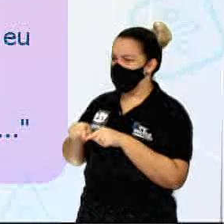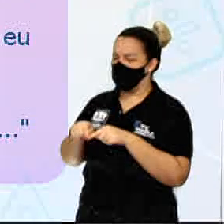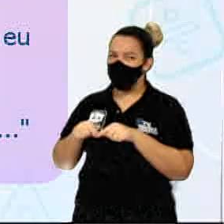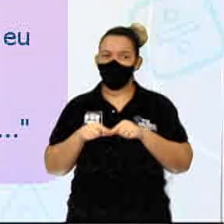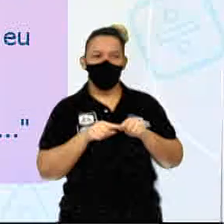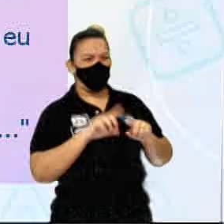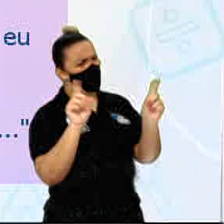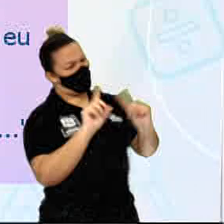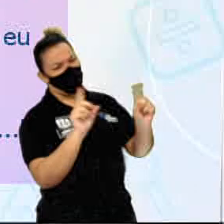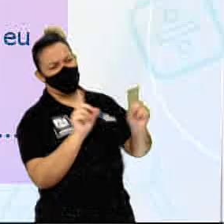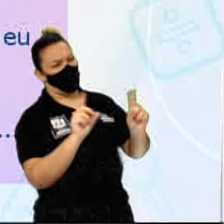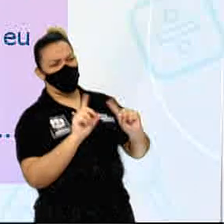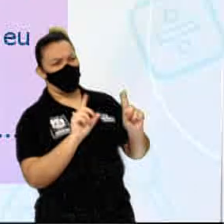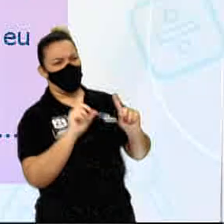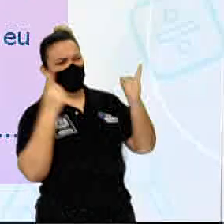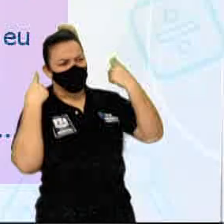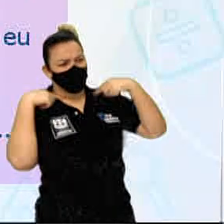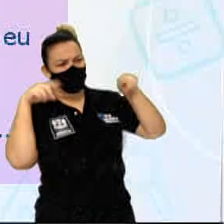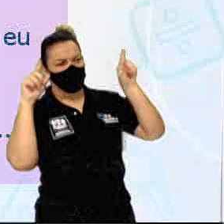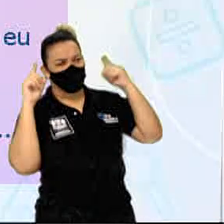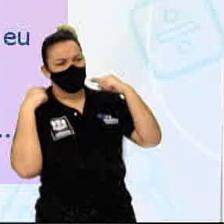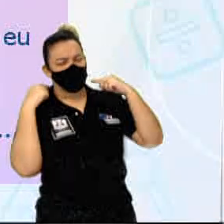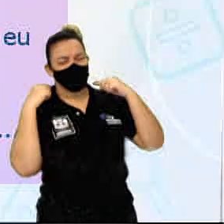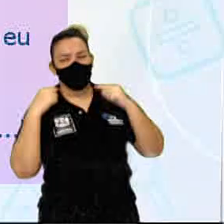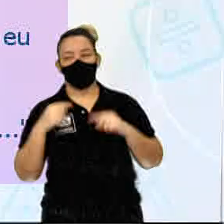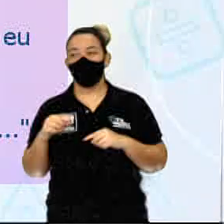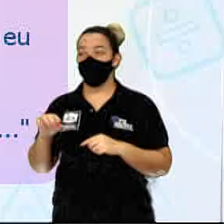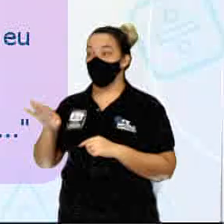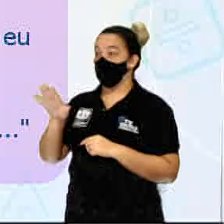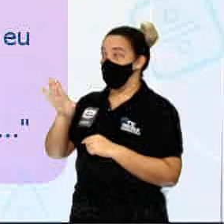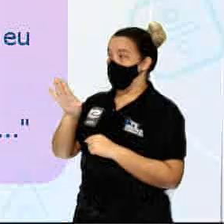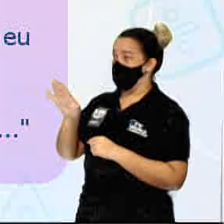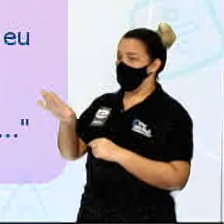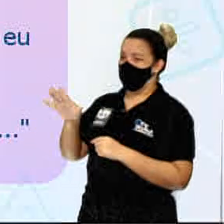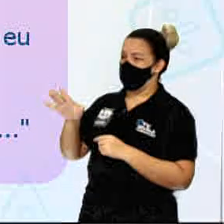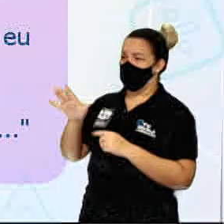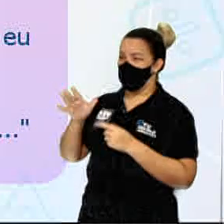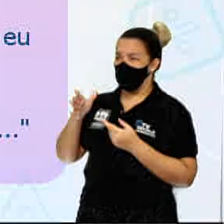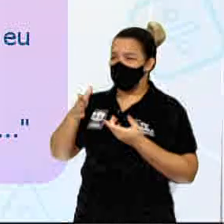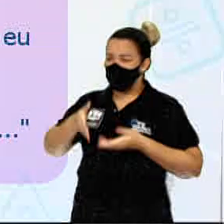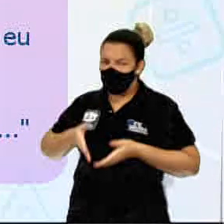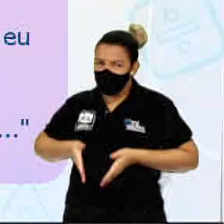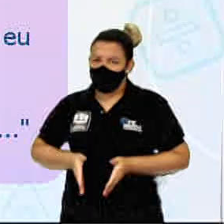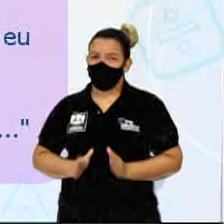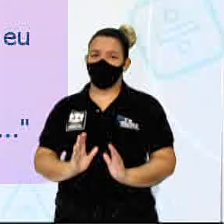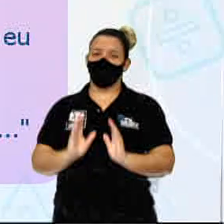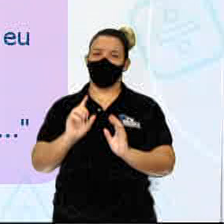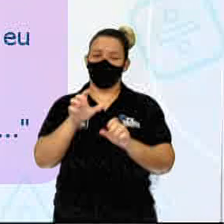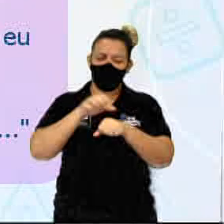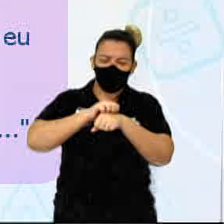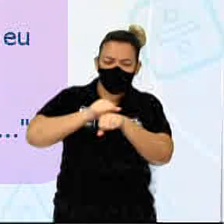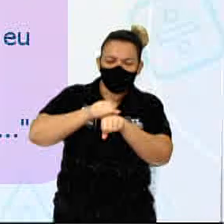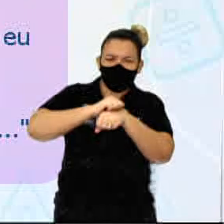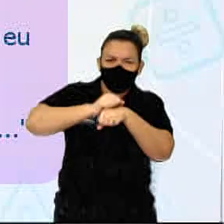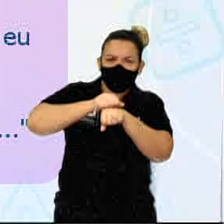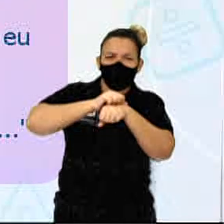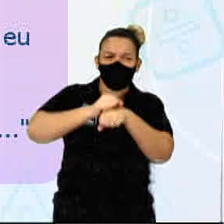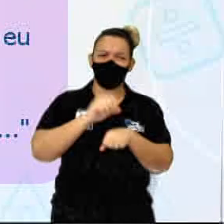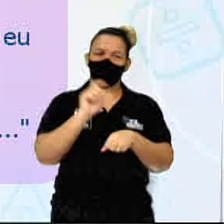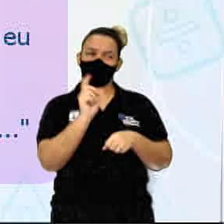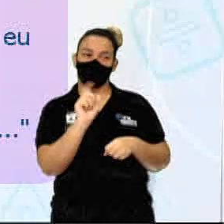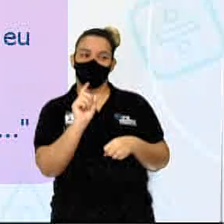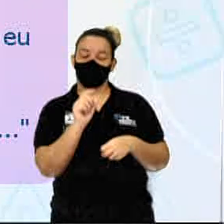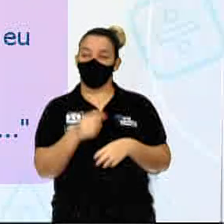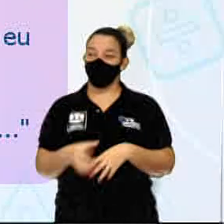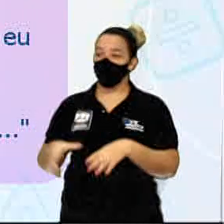senhor, replicou o cordeiro. Nessa época, eu sequer havia provado grama. Outra vez, disse